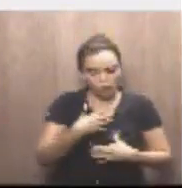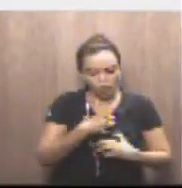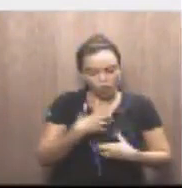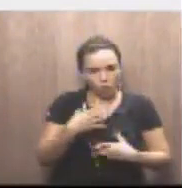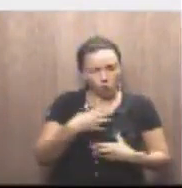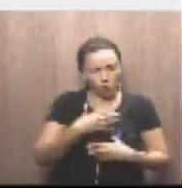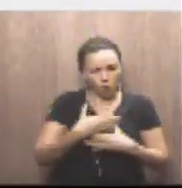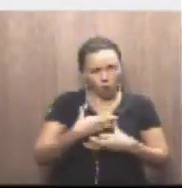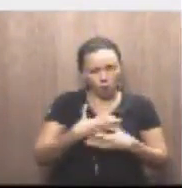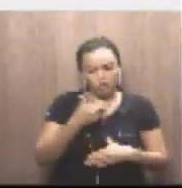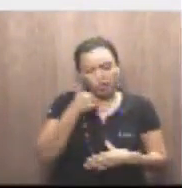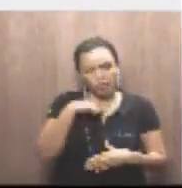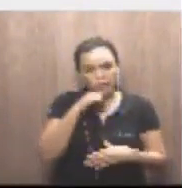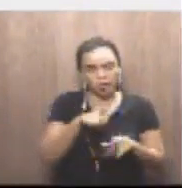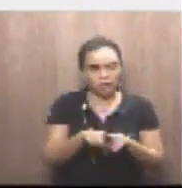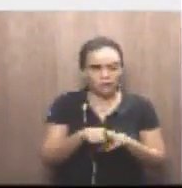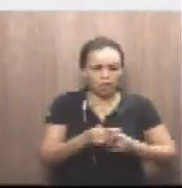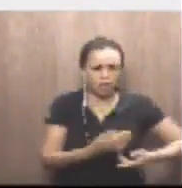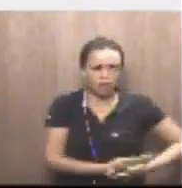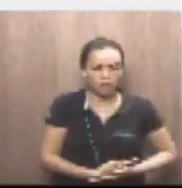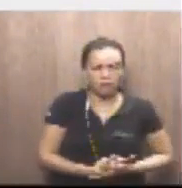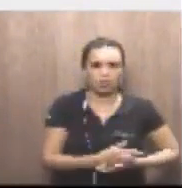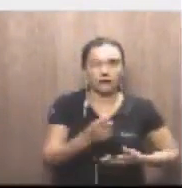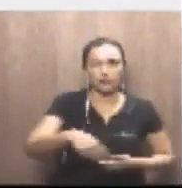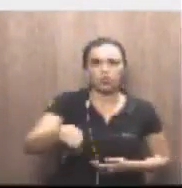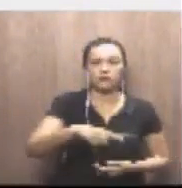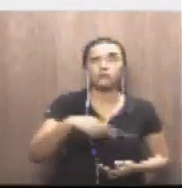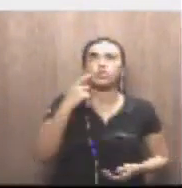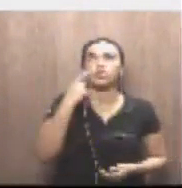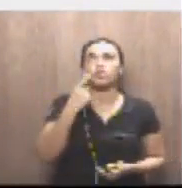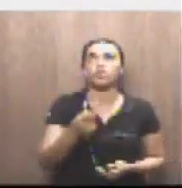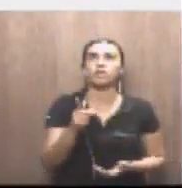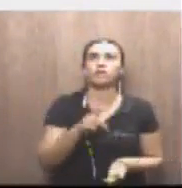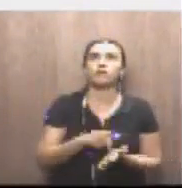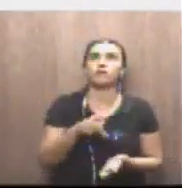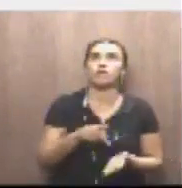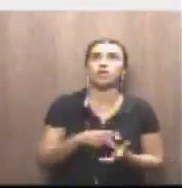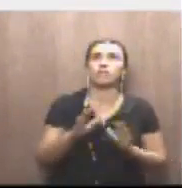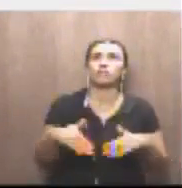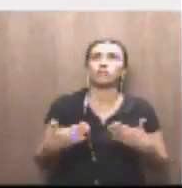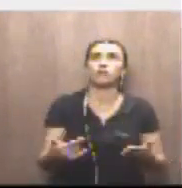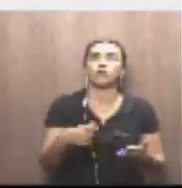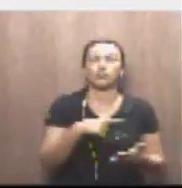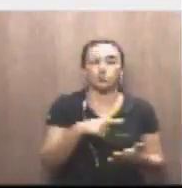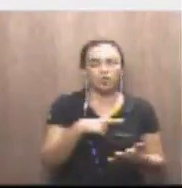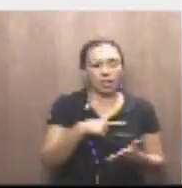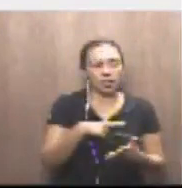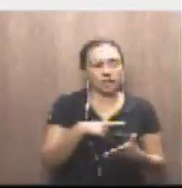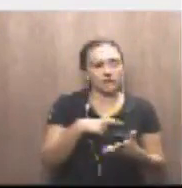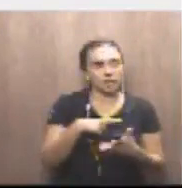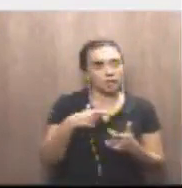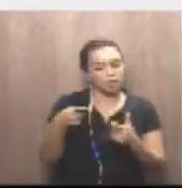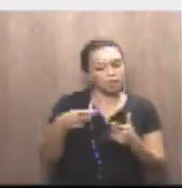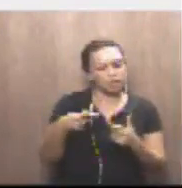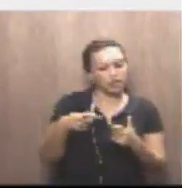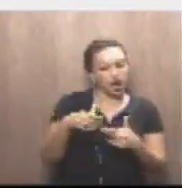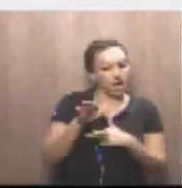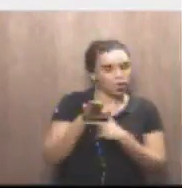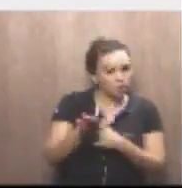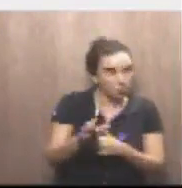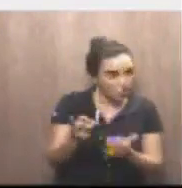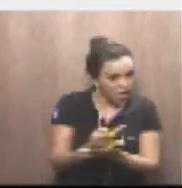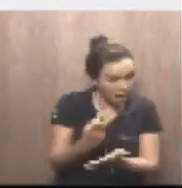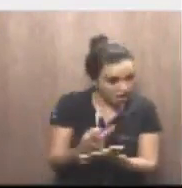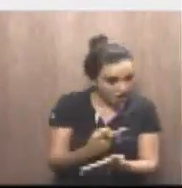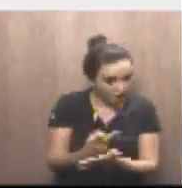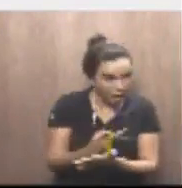bebê. Então, a gente vai ver que, de fato, quando há as interferências neste processo do